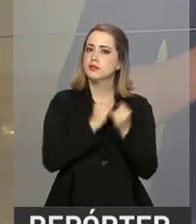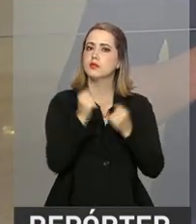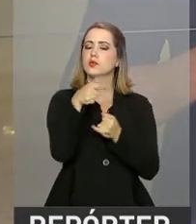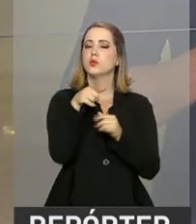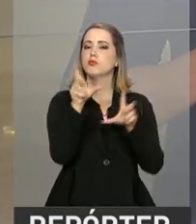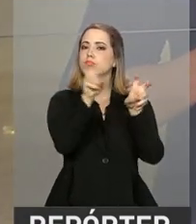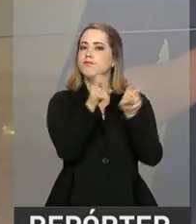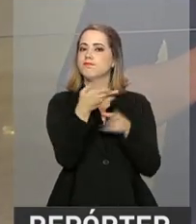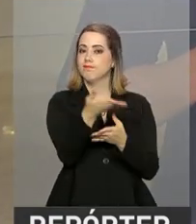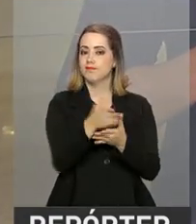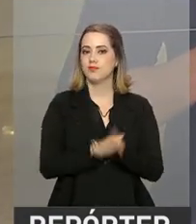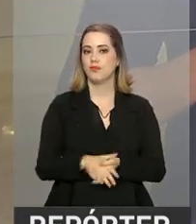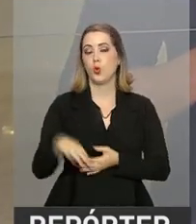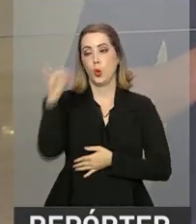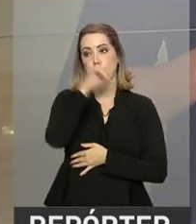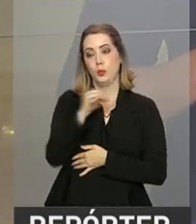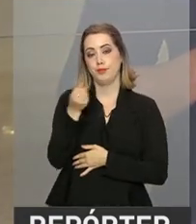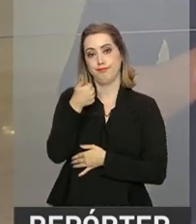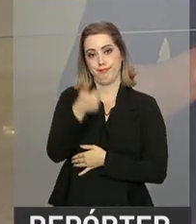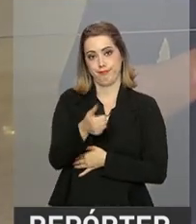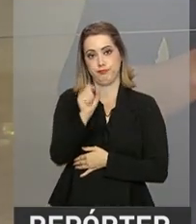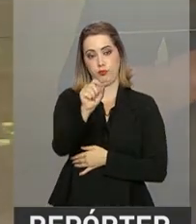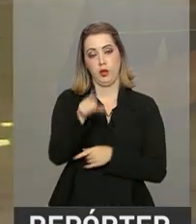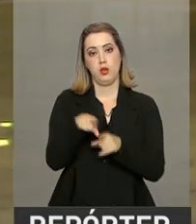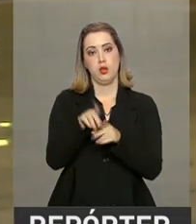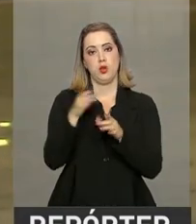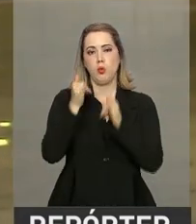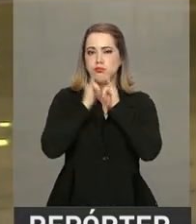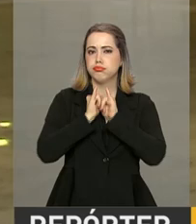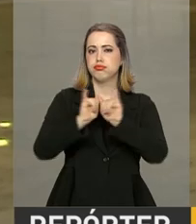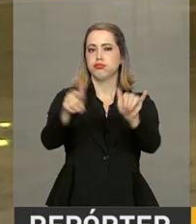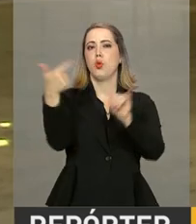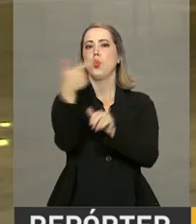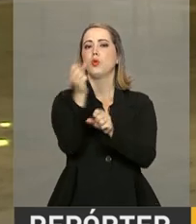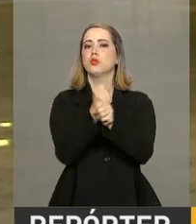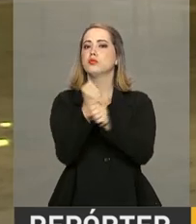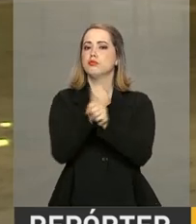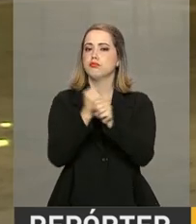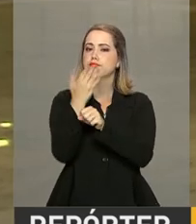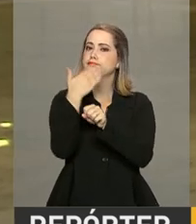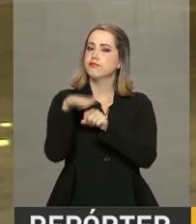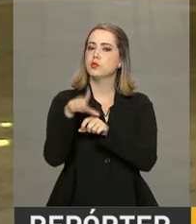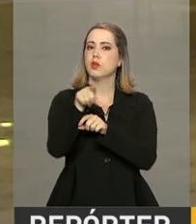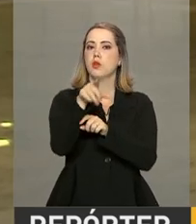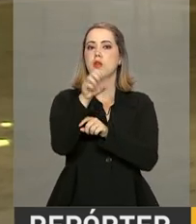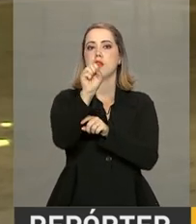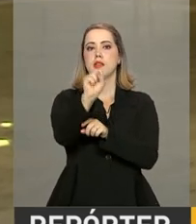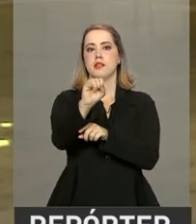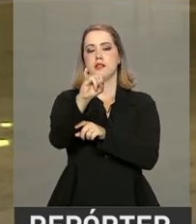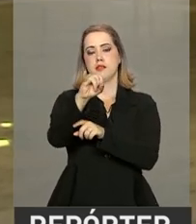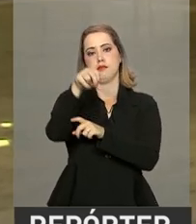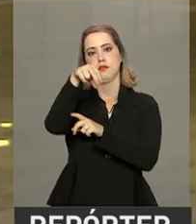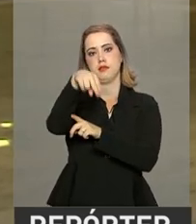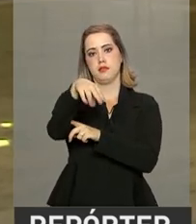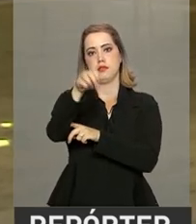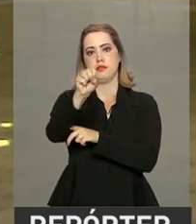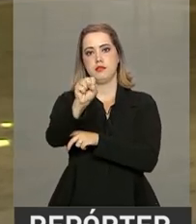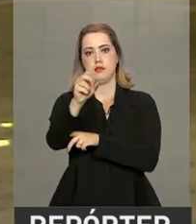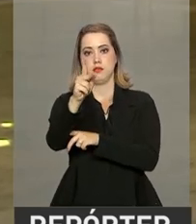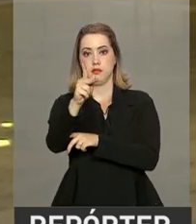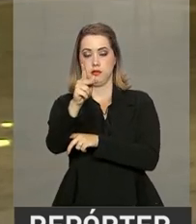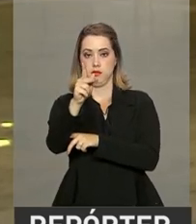assunto Olá Luana Olá José luí desde que foi lançado há 2 anos e meio o Sinesp Cidadão já ajudou a